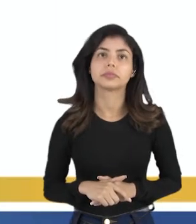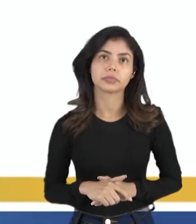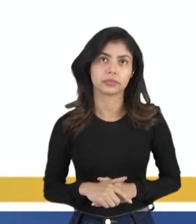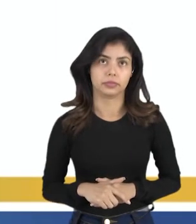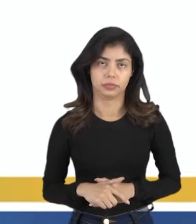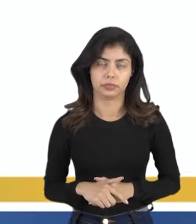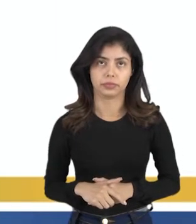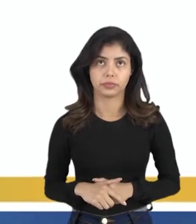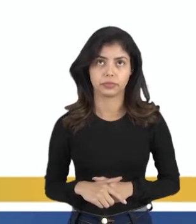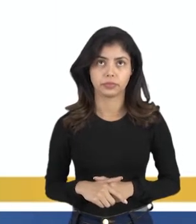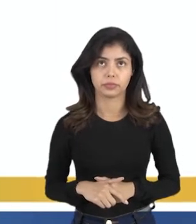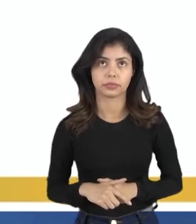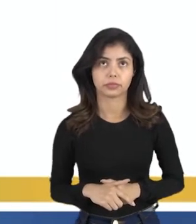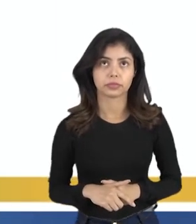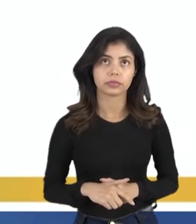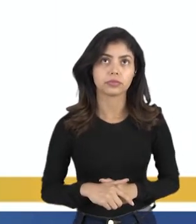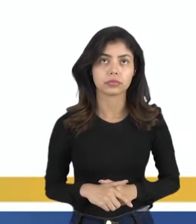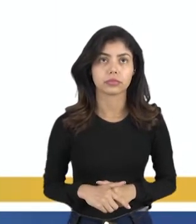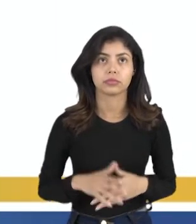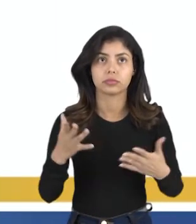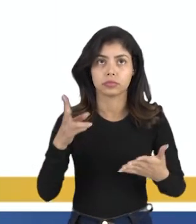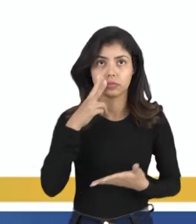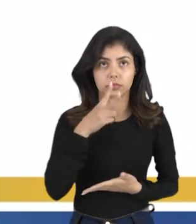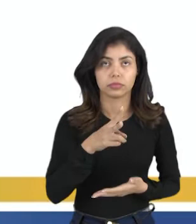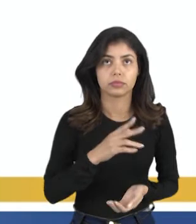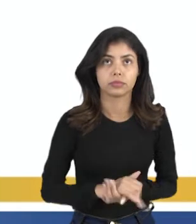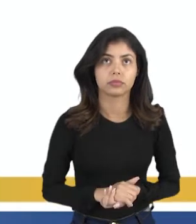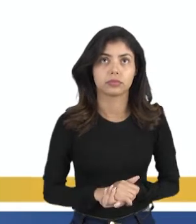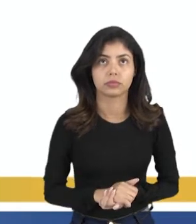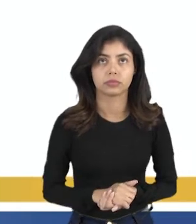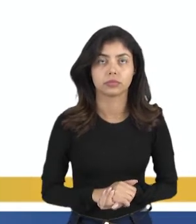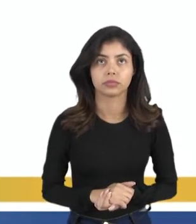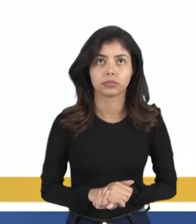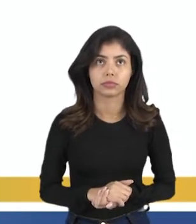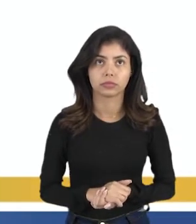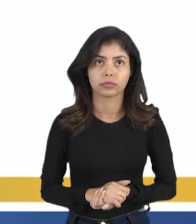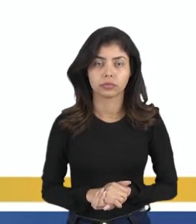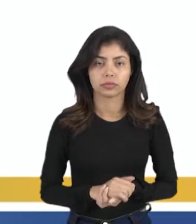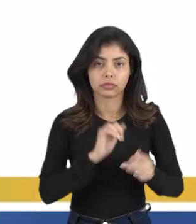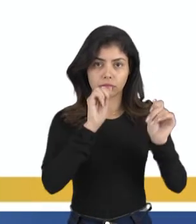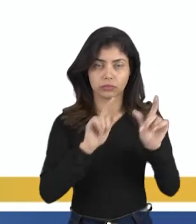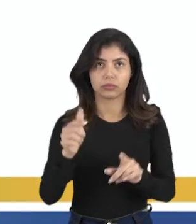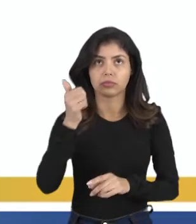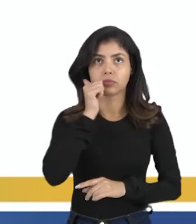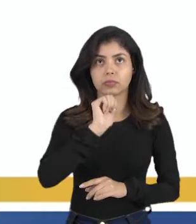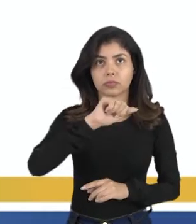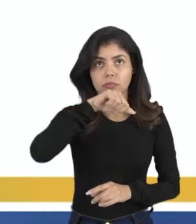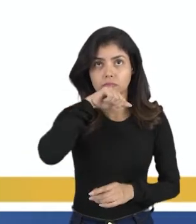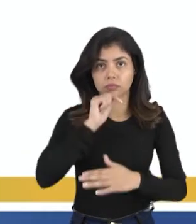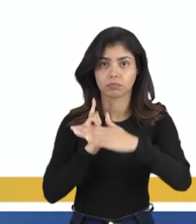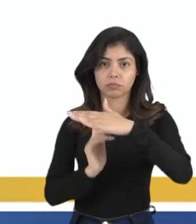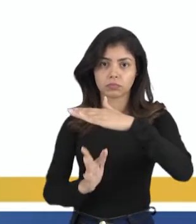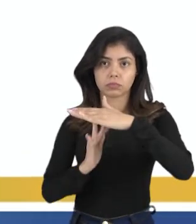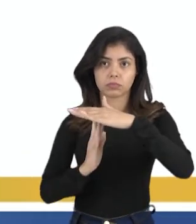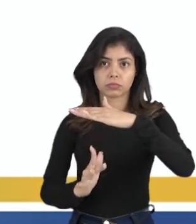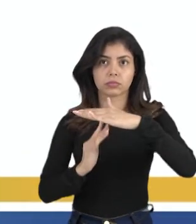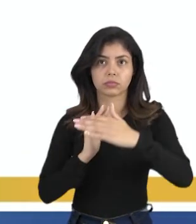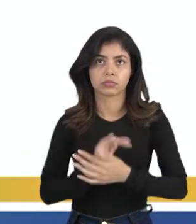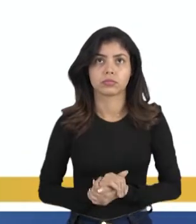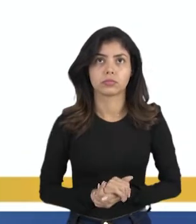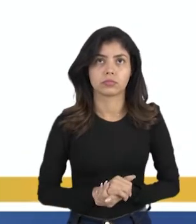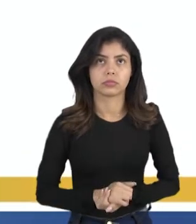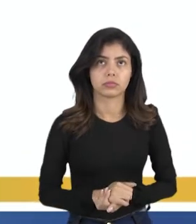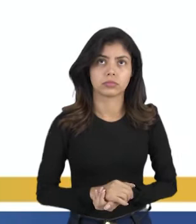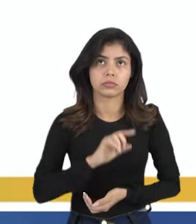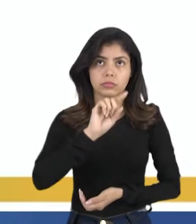fotografia. Essa fotografia que nós estamos vendo aí no slide, gente, é a Mãe Migrante, de